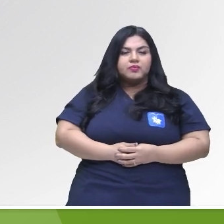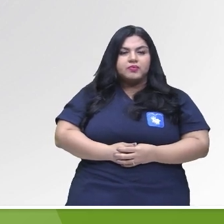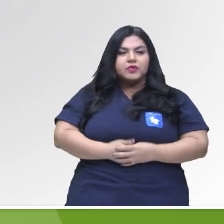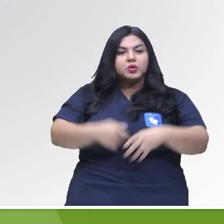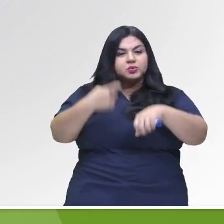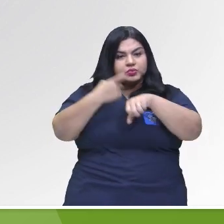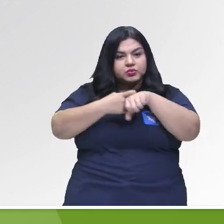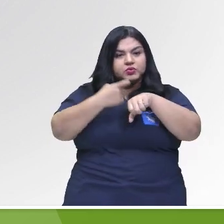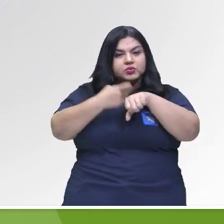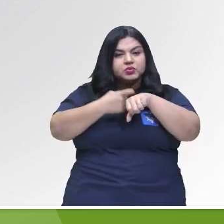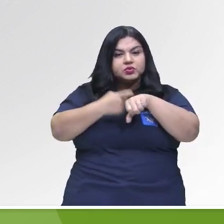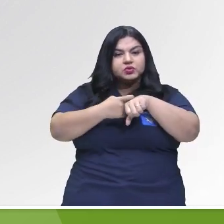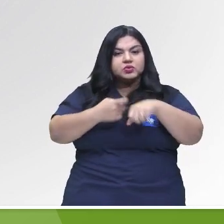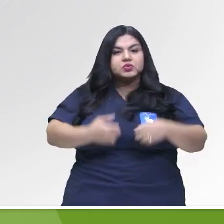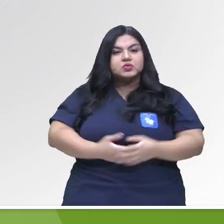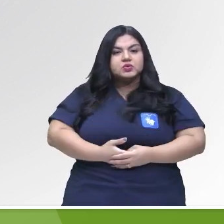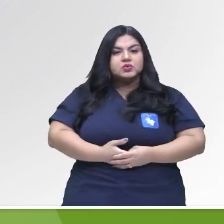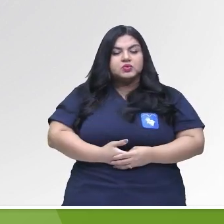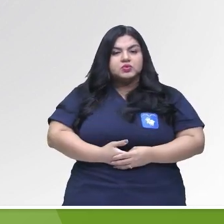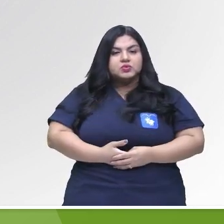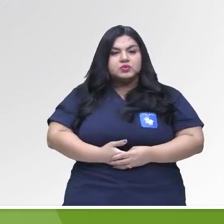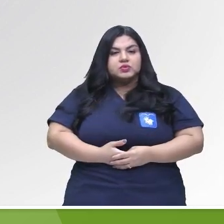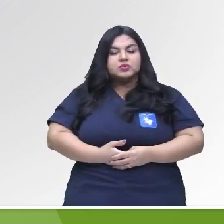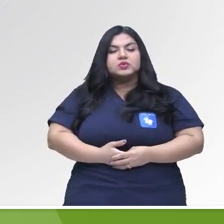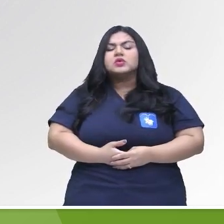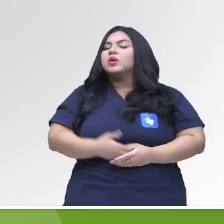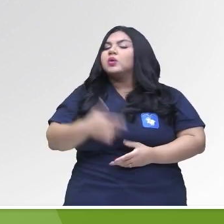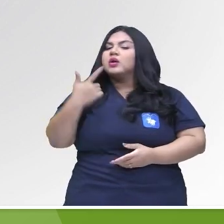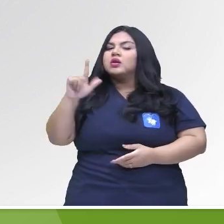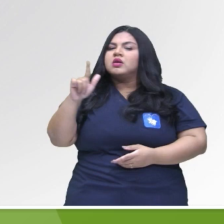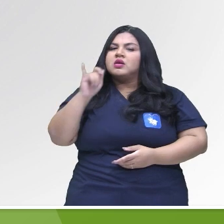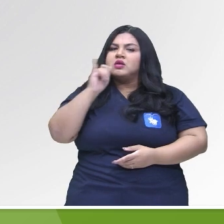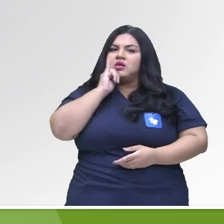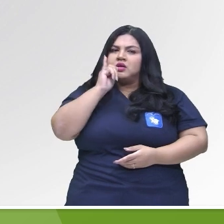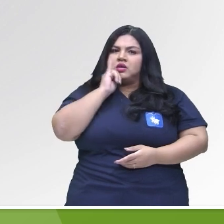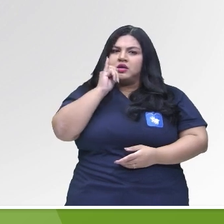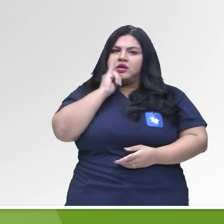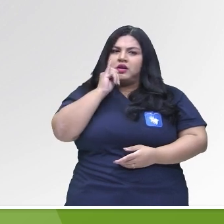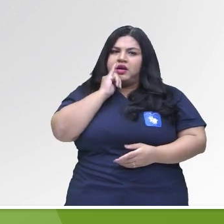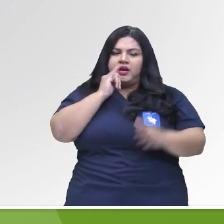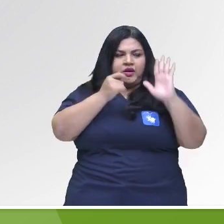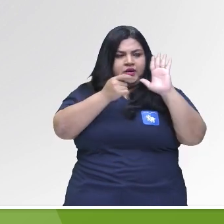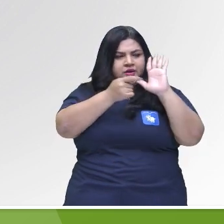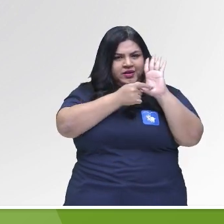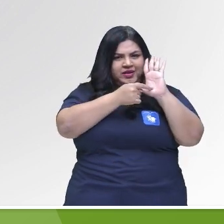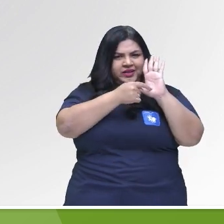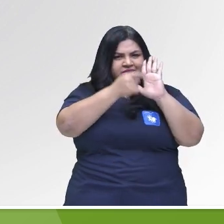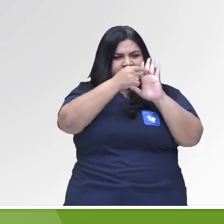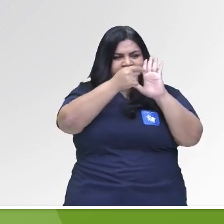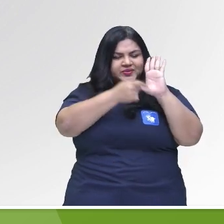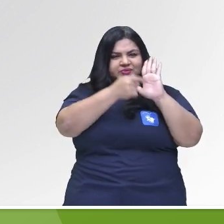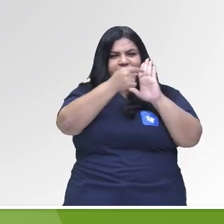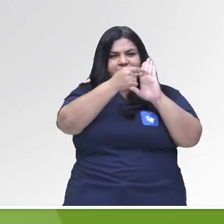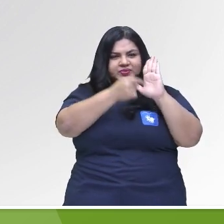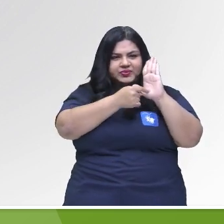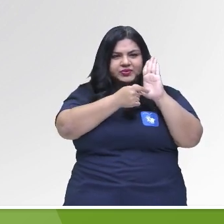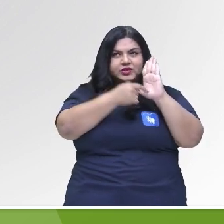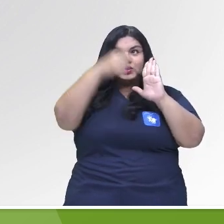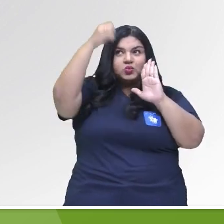e resistente. E mais um exemplo aqui, né, as tomadas também são feitas